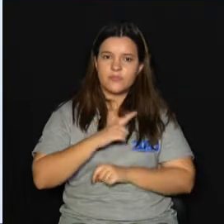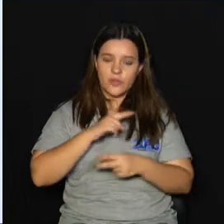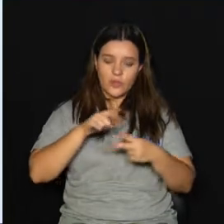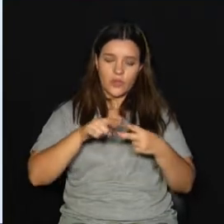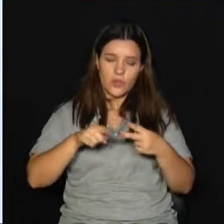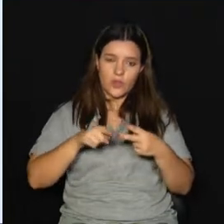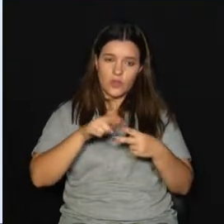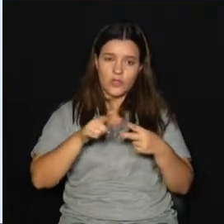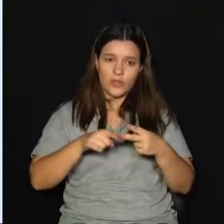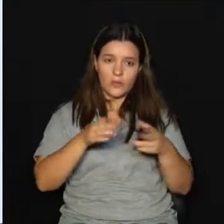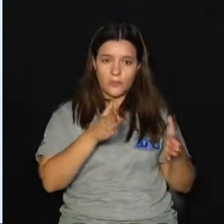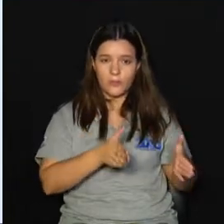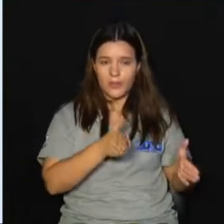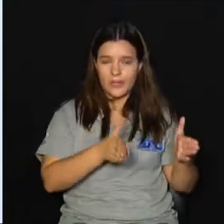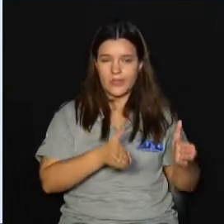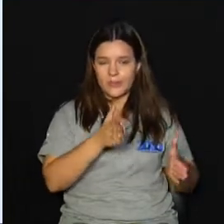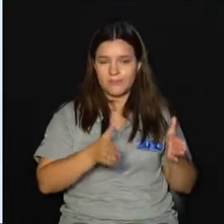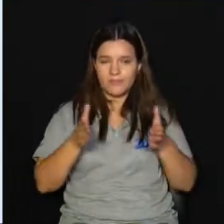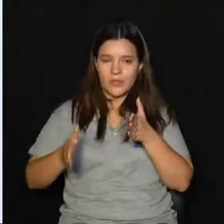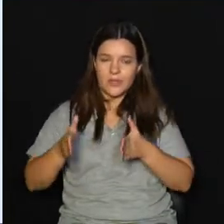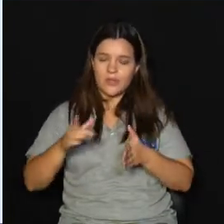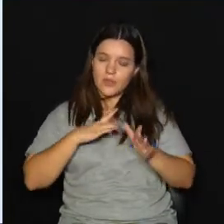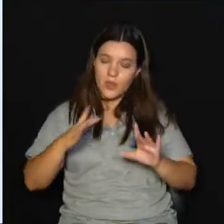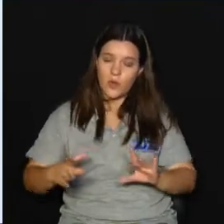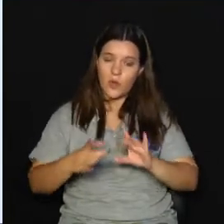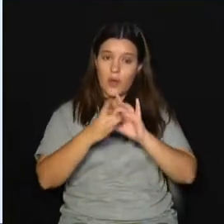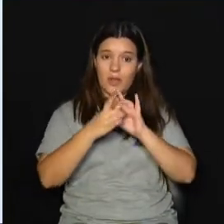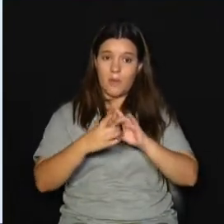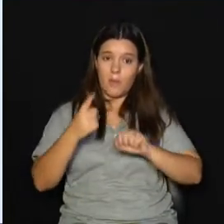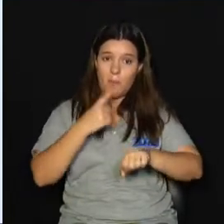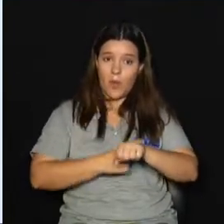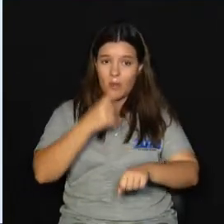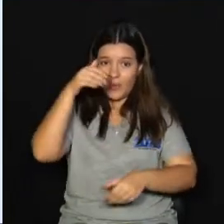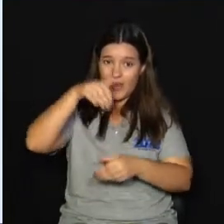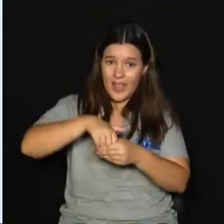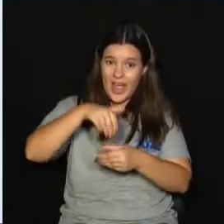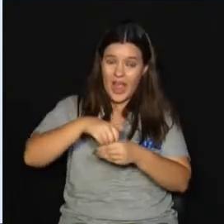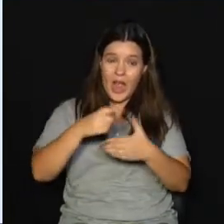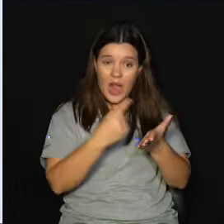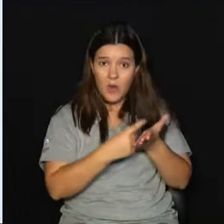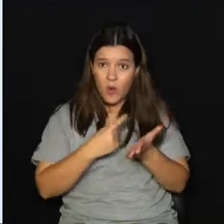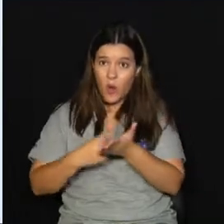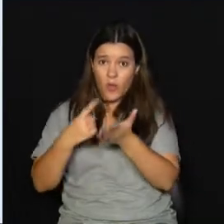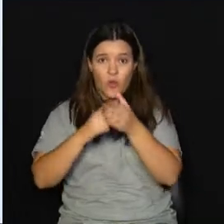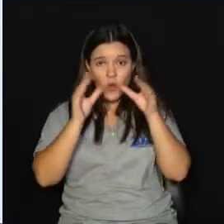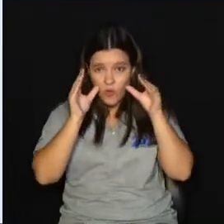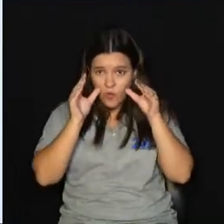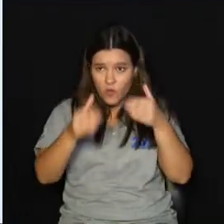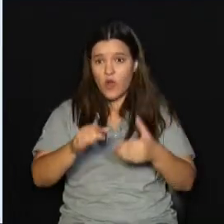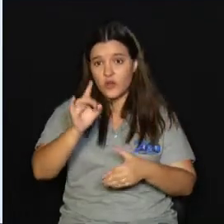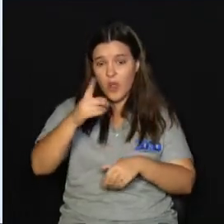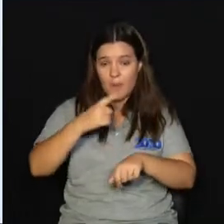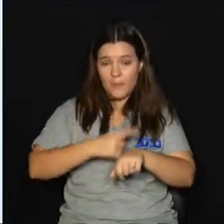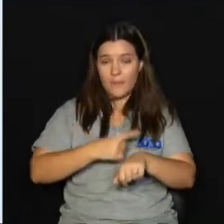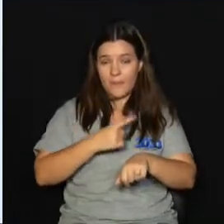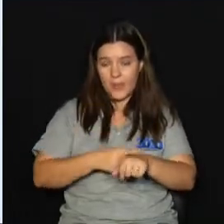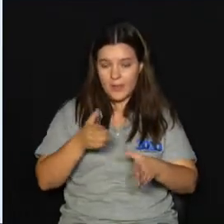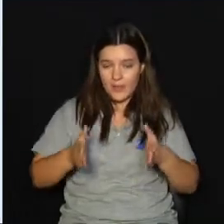né? Existe a coligação, que é esse momento da eleição, então são os acordos, né, que você pode fazer ali